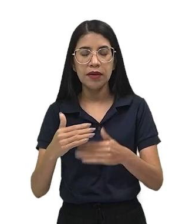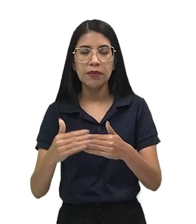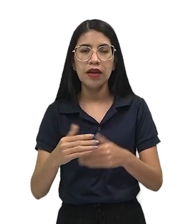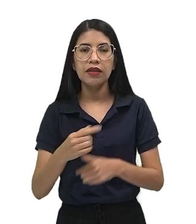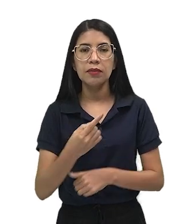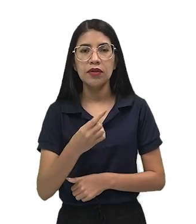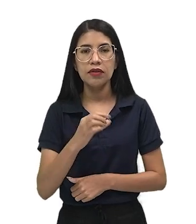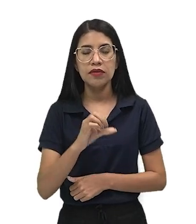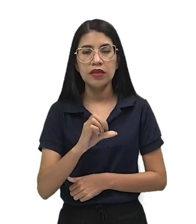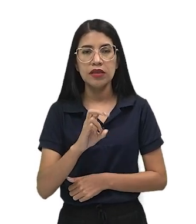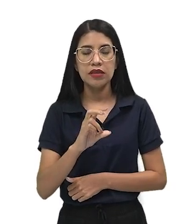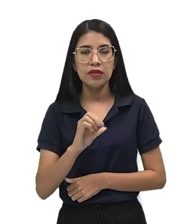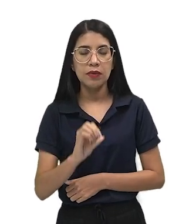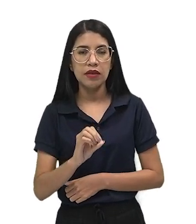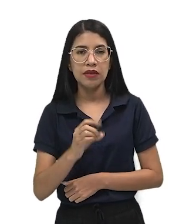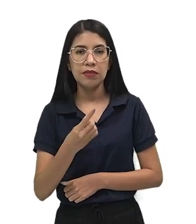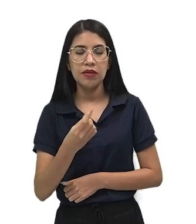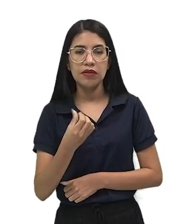1950,